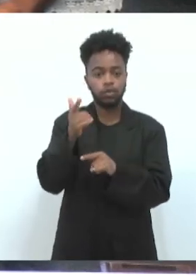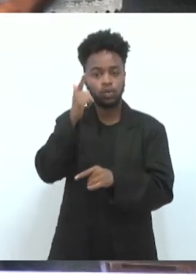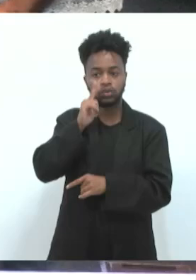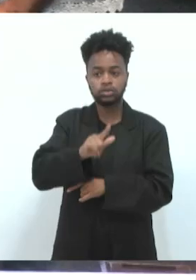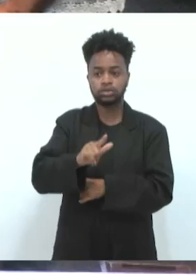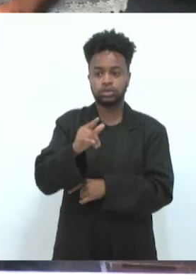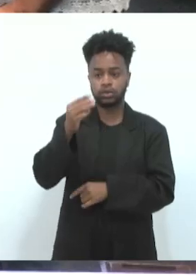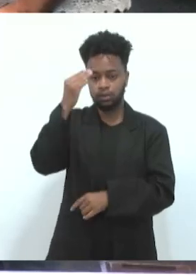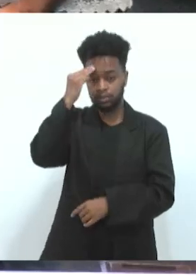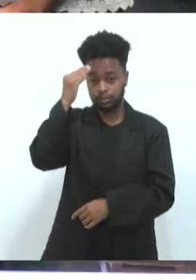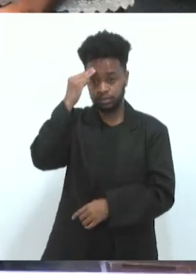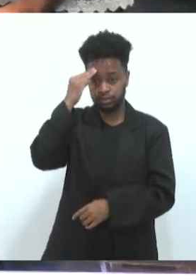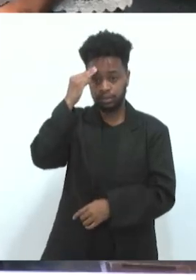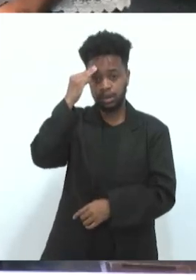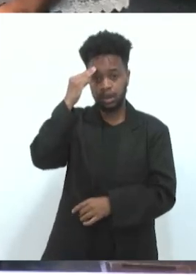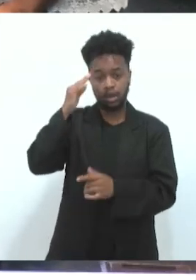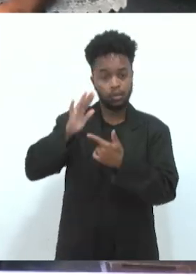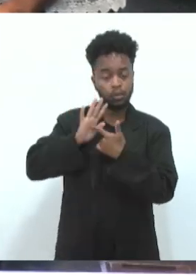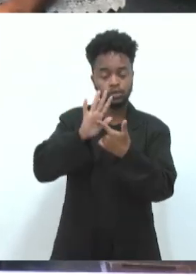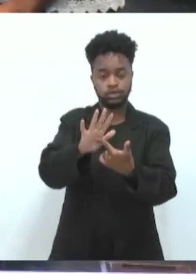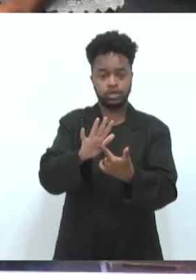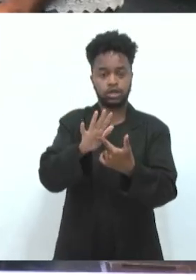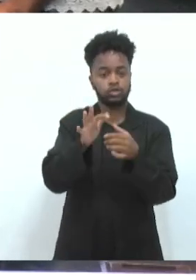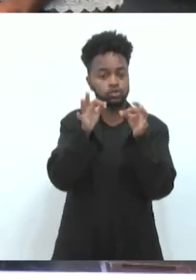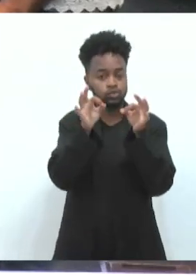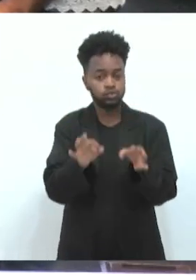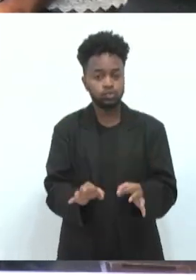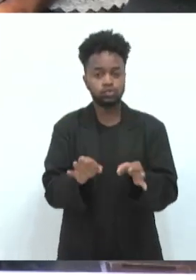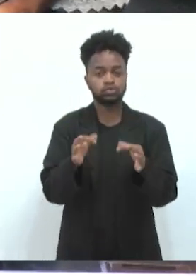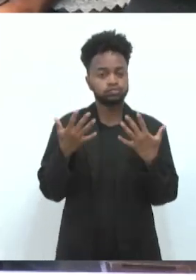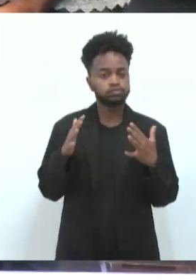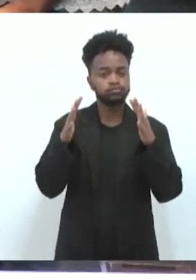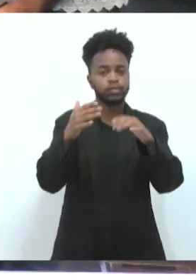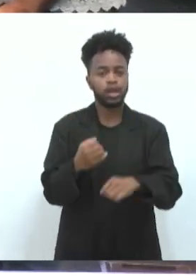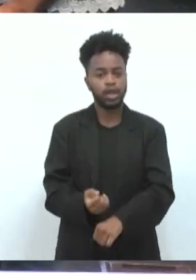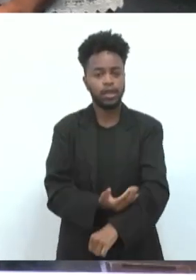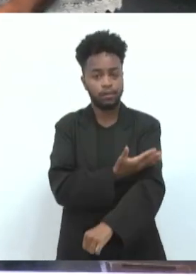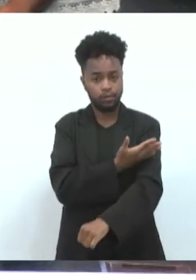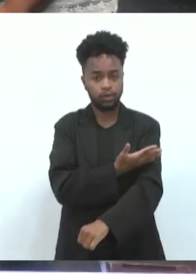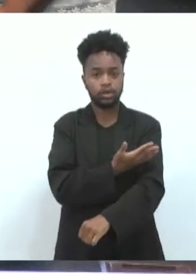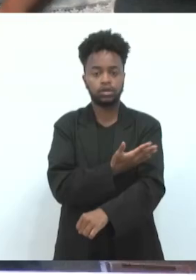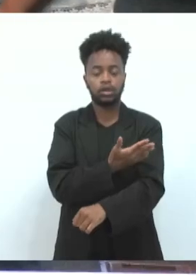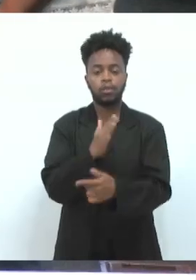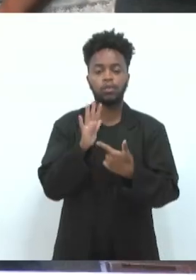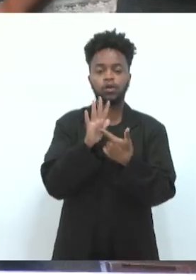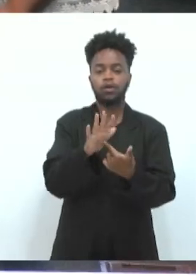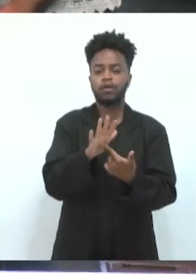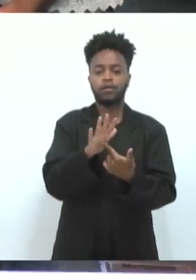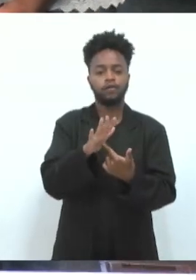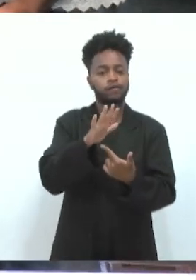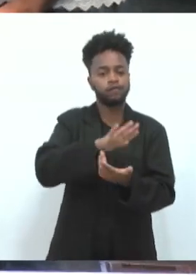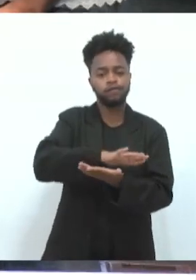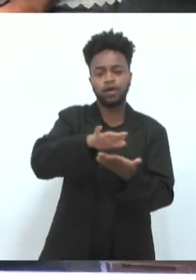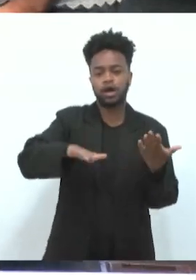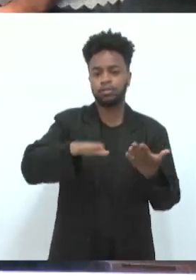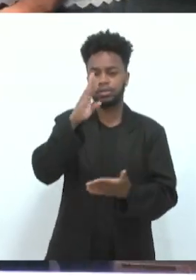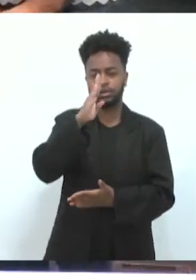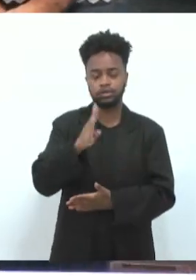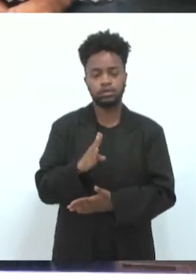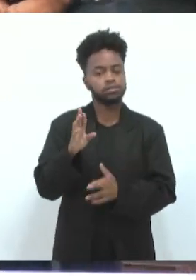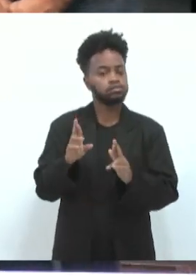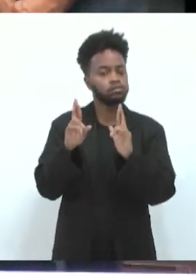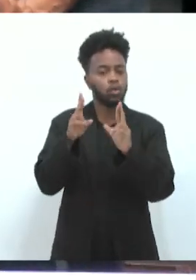memória de forma digna, vibrante, emocionante para milhões e milhões de brasileiros. Que assim o